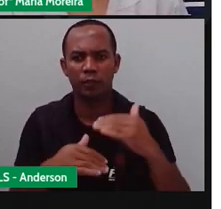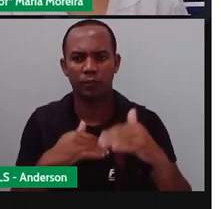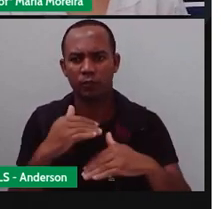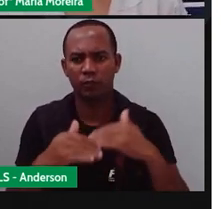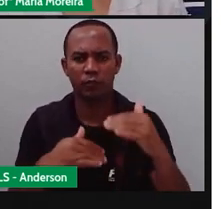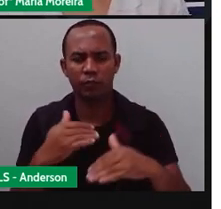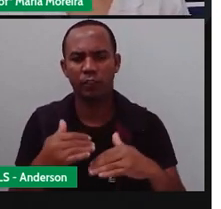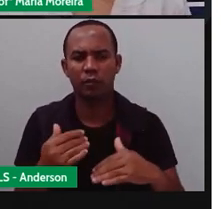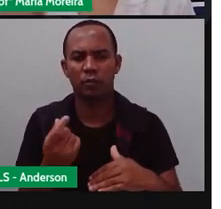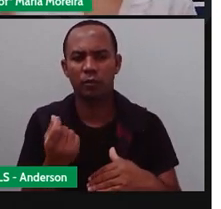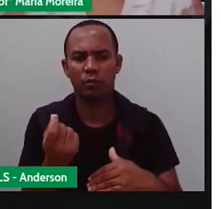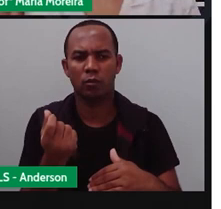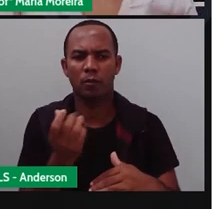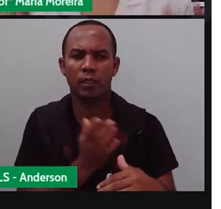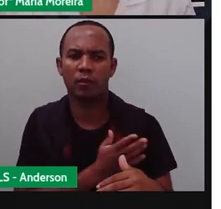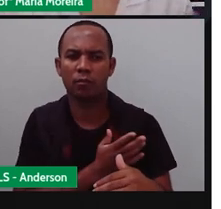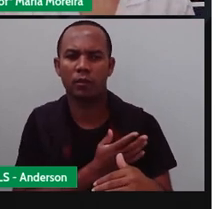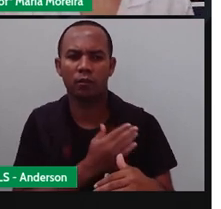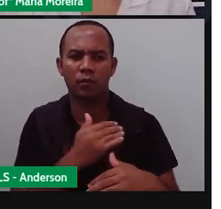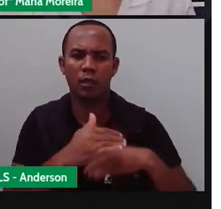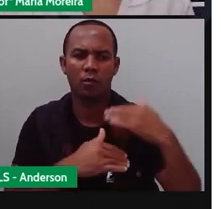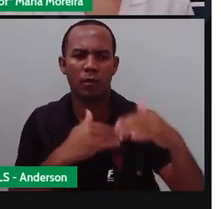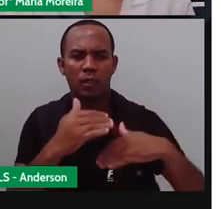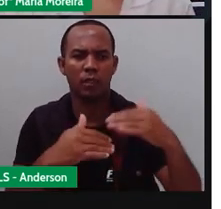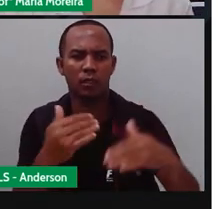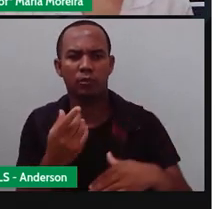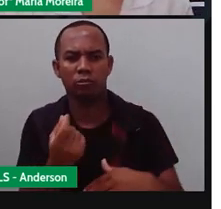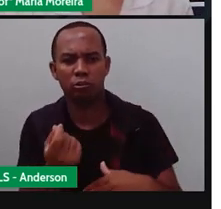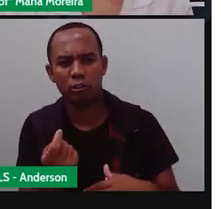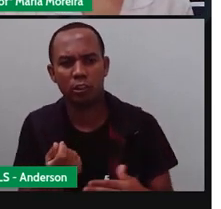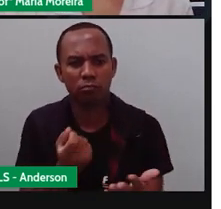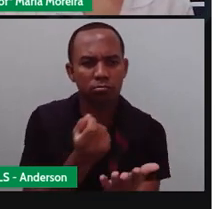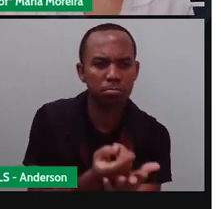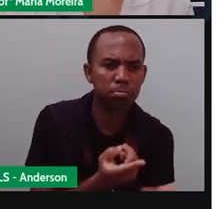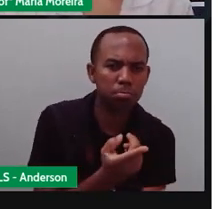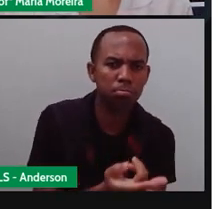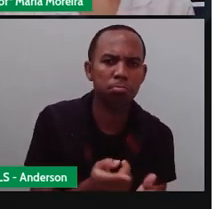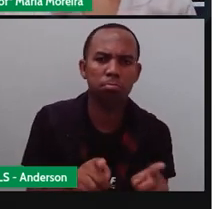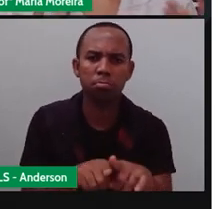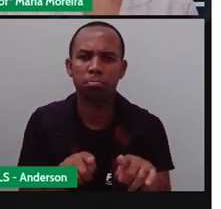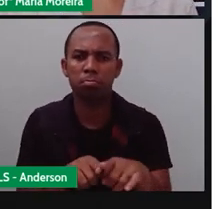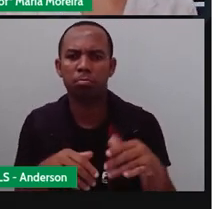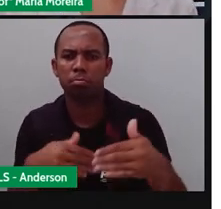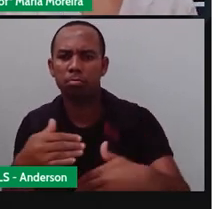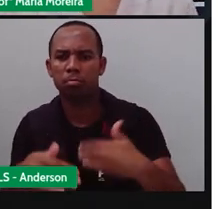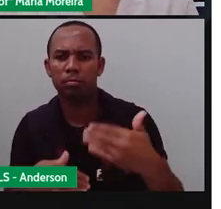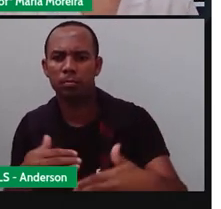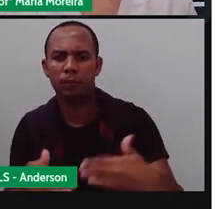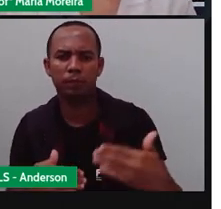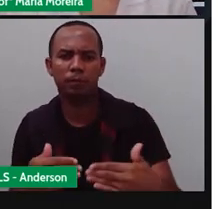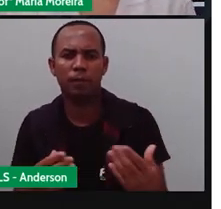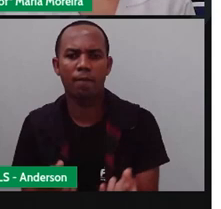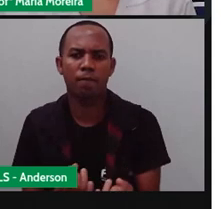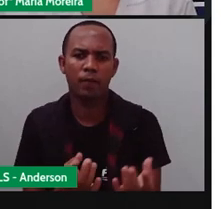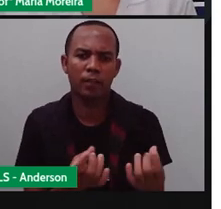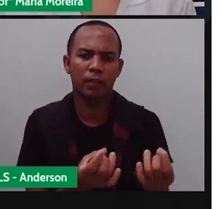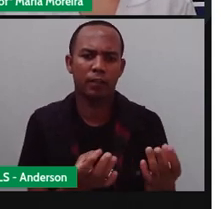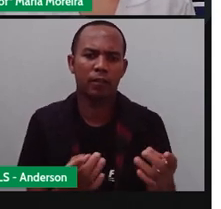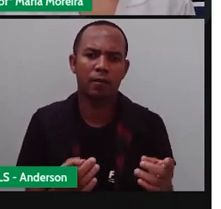econômico ou seja necessidade do homem né de de produzir mais de